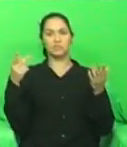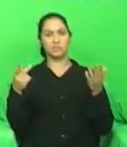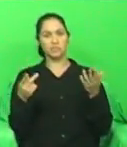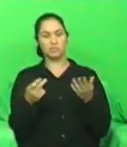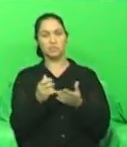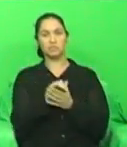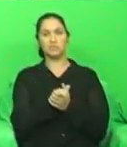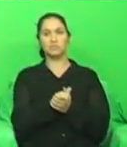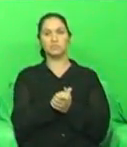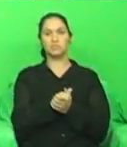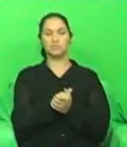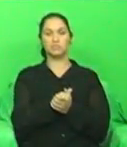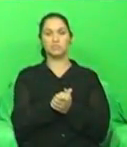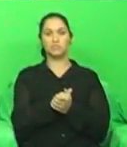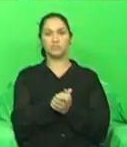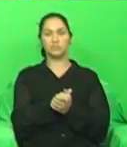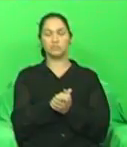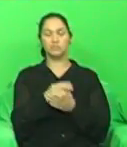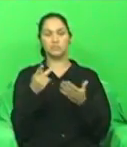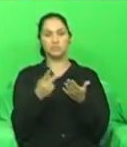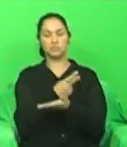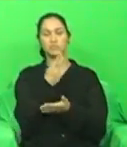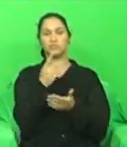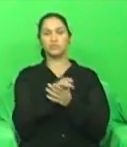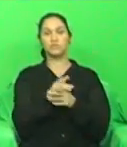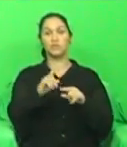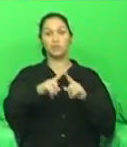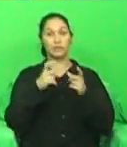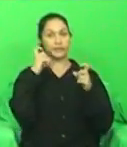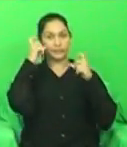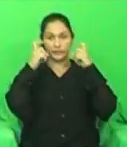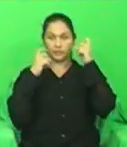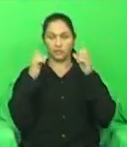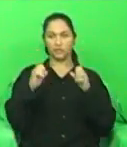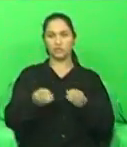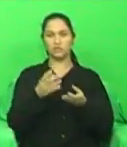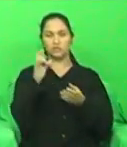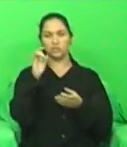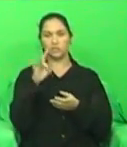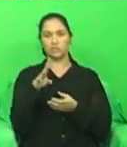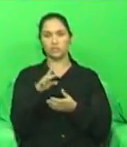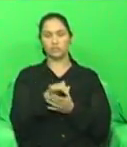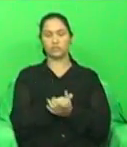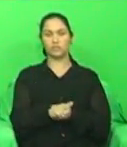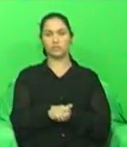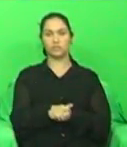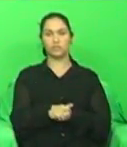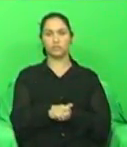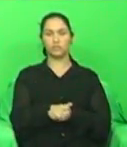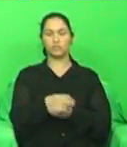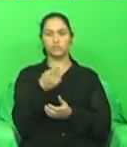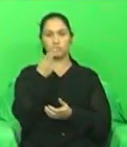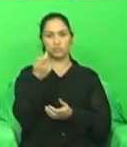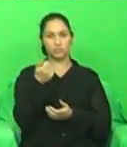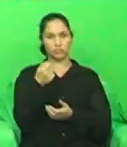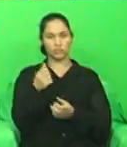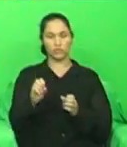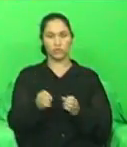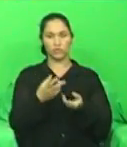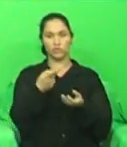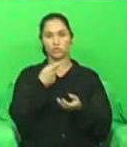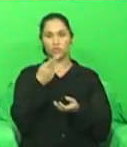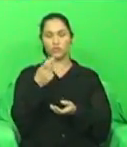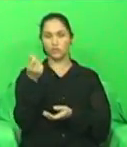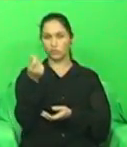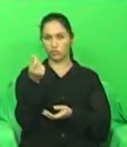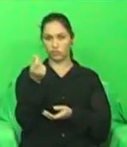dias olha é preocupante realmente mas só conseguiu fazer contribuir faltando um pouquinho o assunto anterior quando foi tratado que o